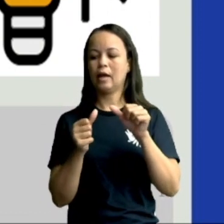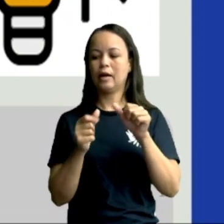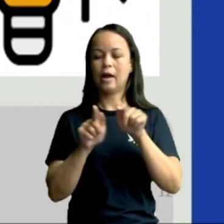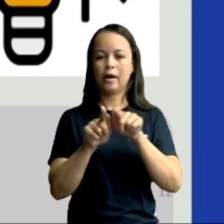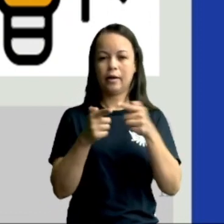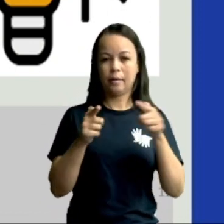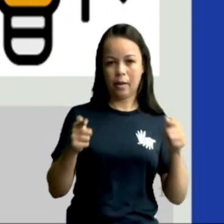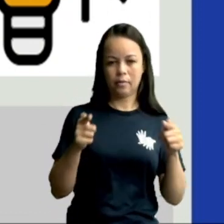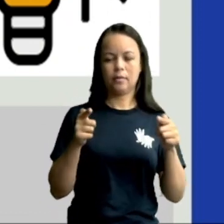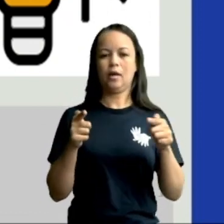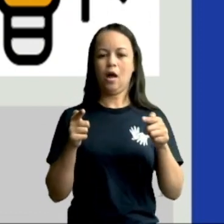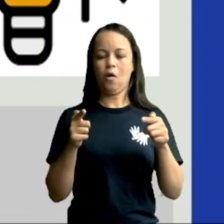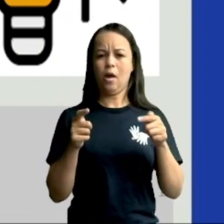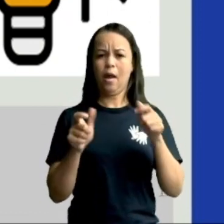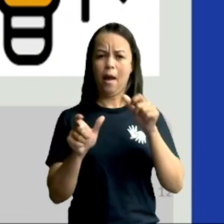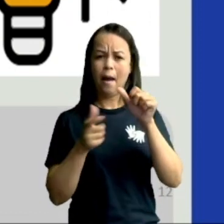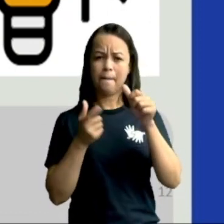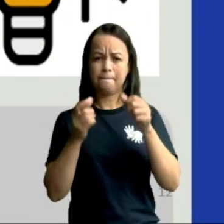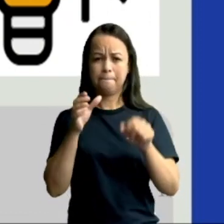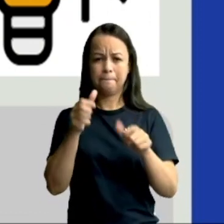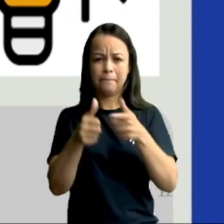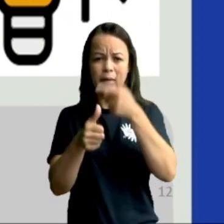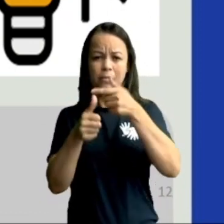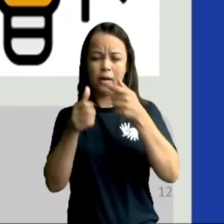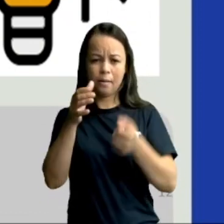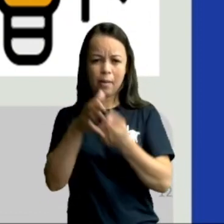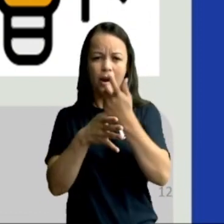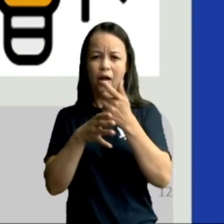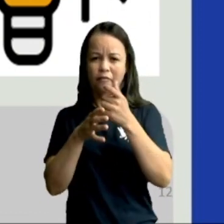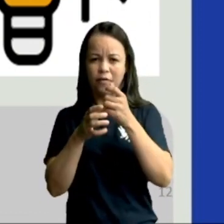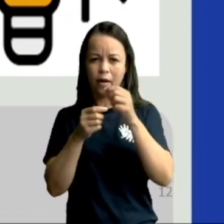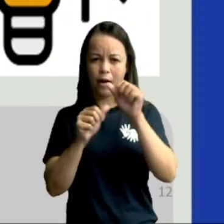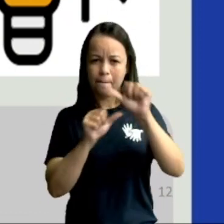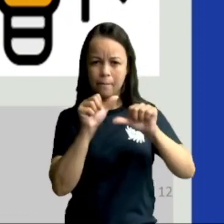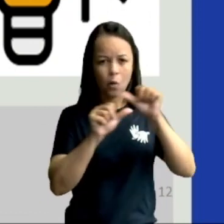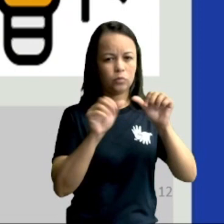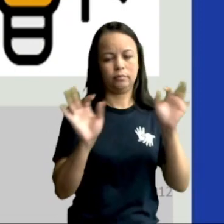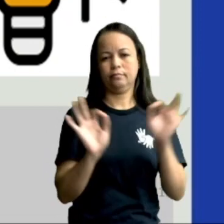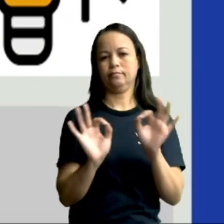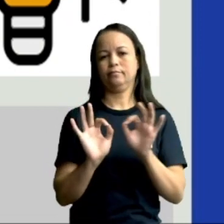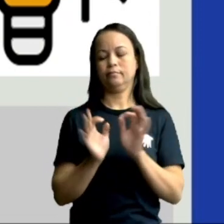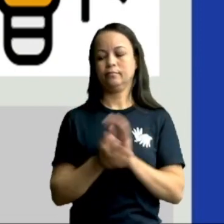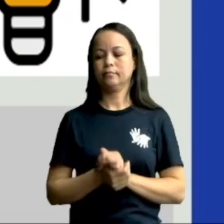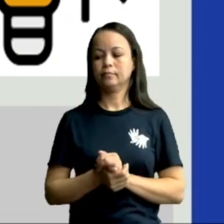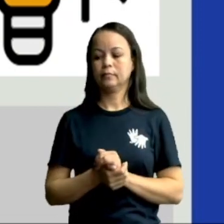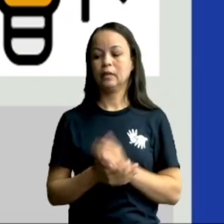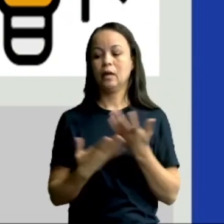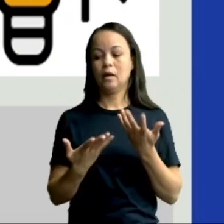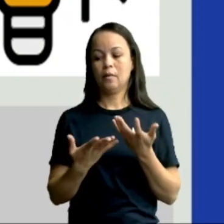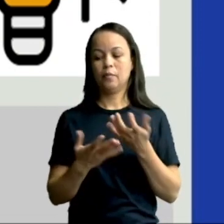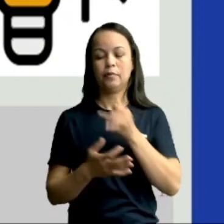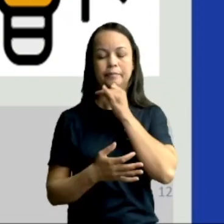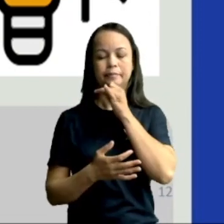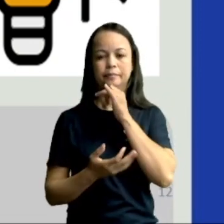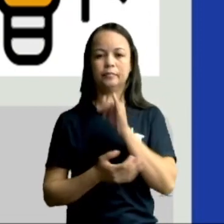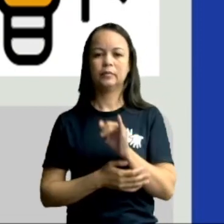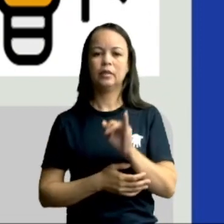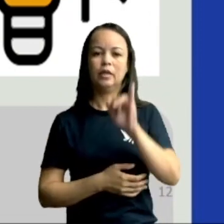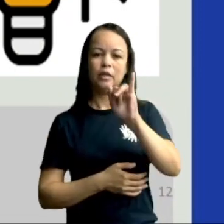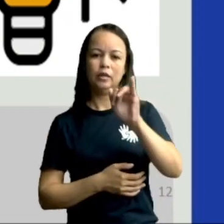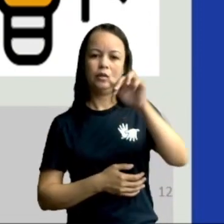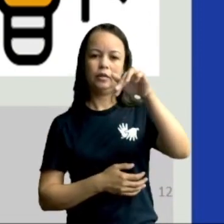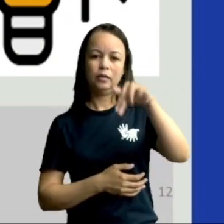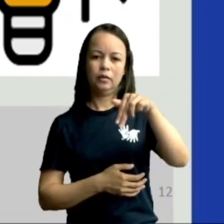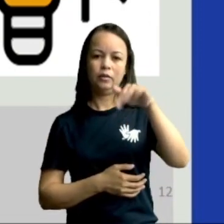alterada, né? Aqui, vamos ver um exemplo. O infeliz faltou